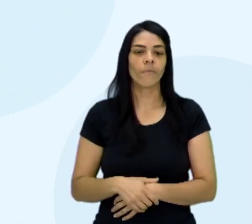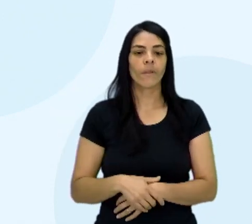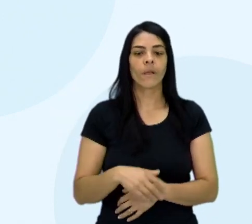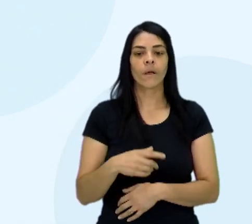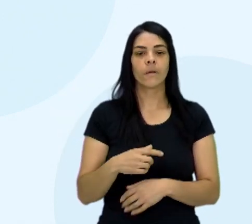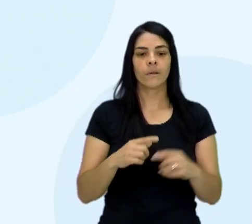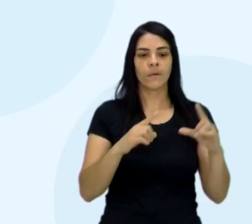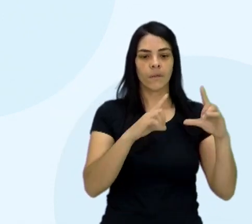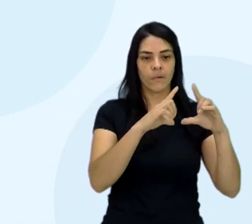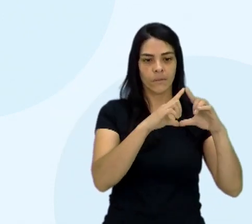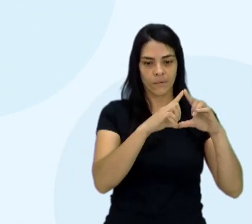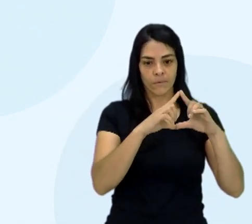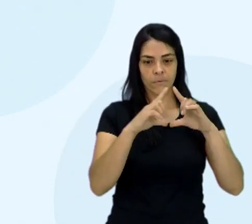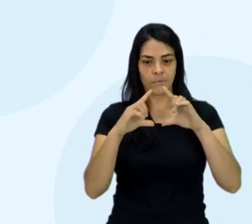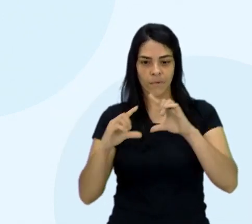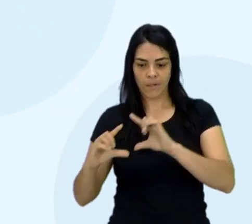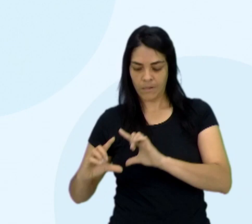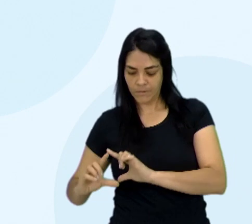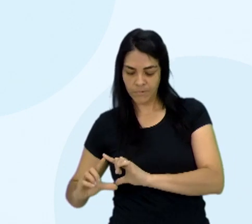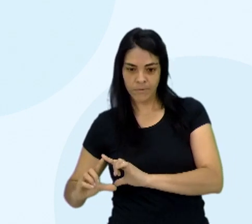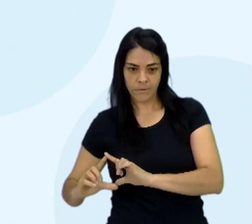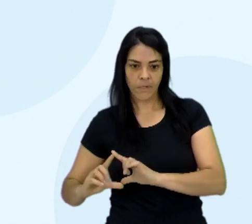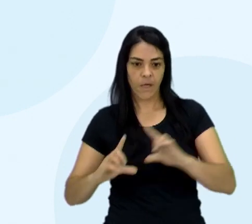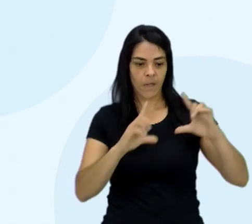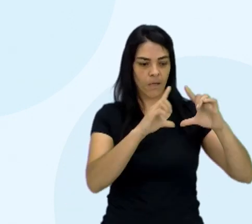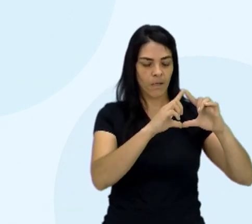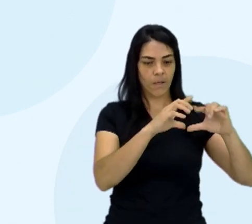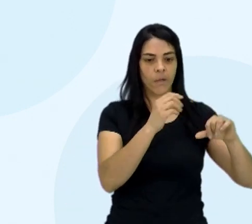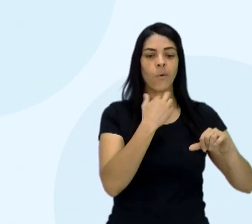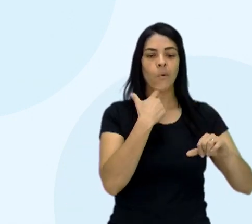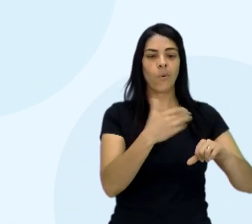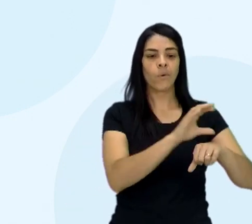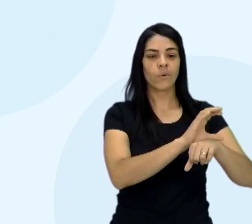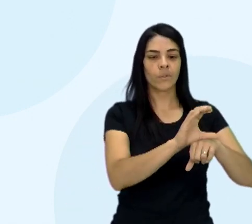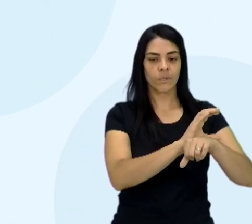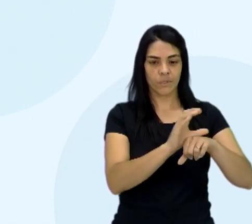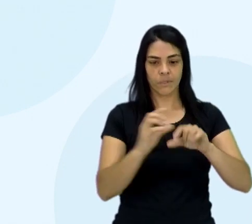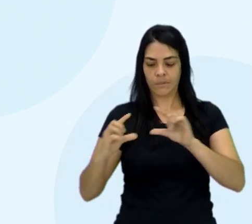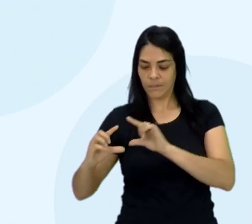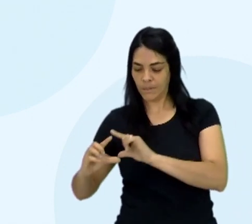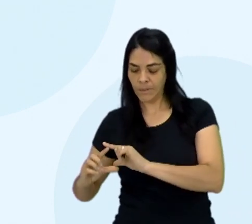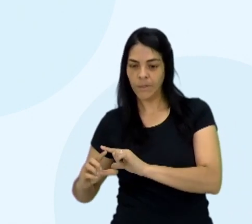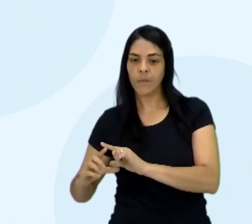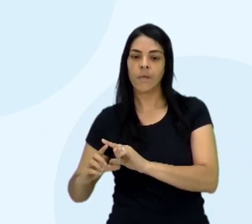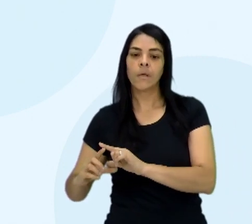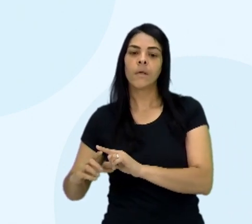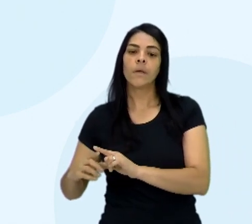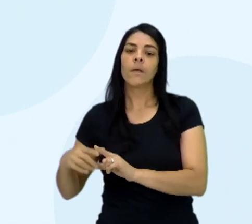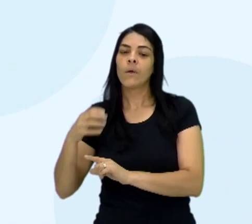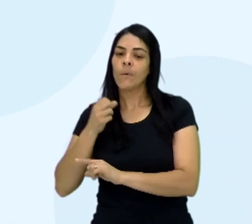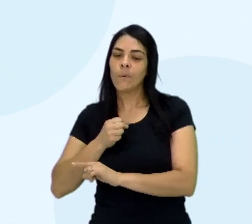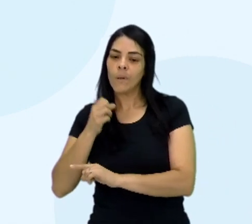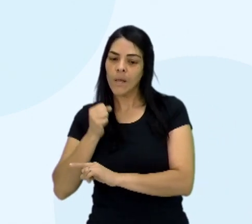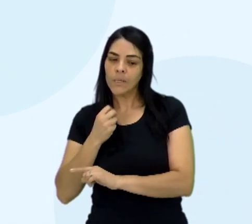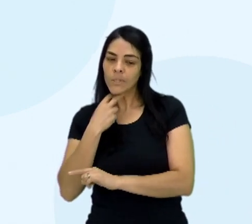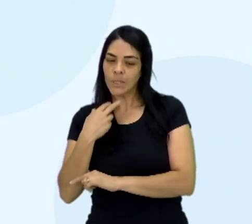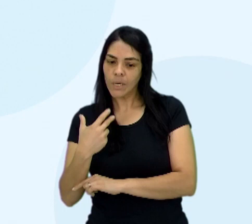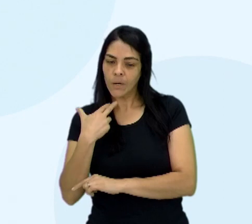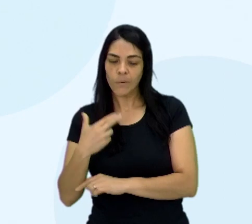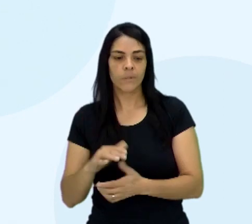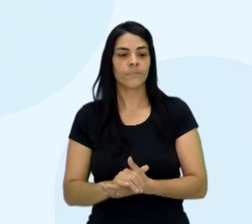cinza e um laranjinha, onde o cinza vai representar o triângulo formado ali, deixa eu apagar esta parte